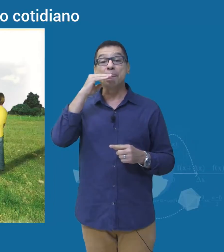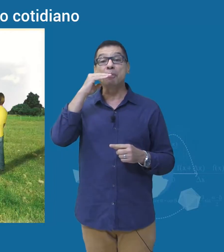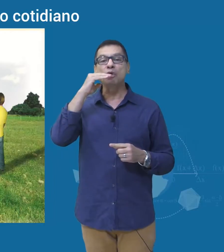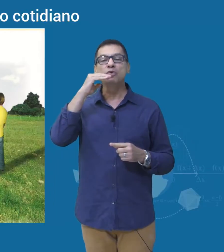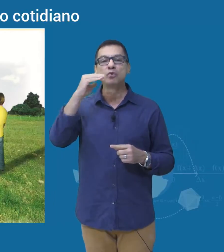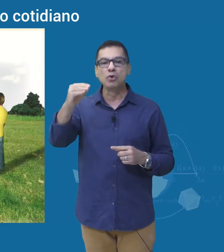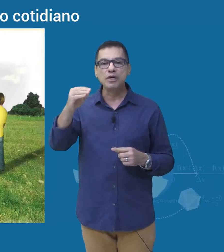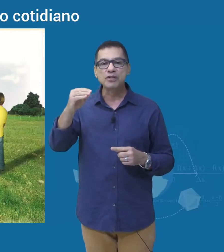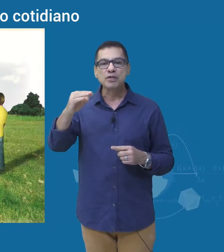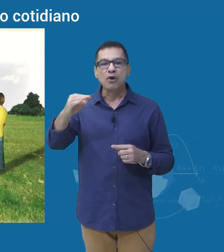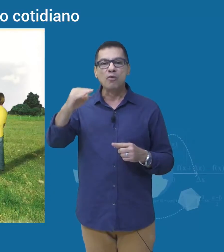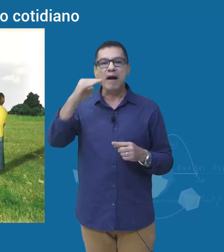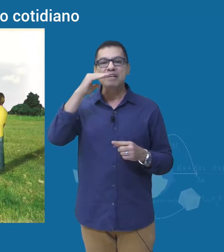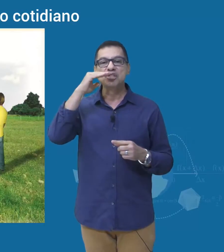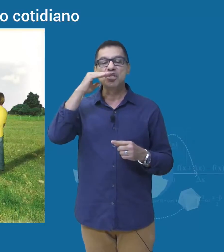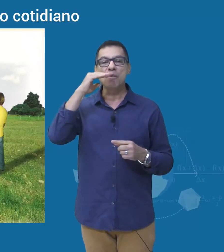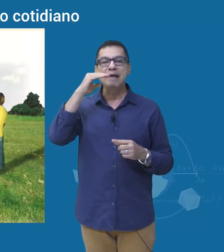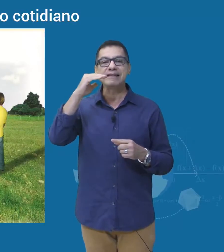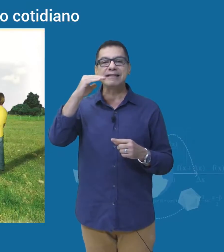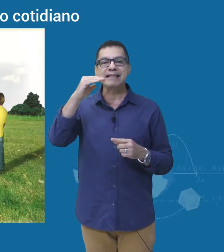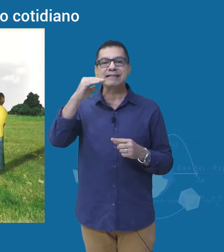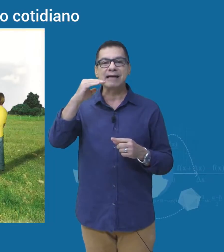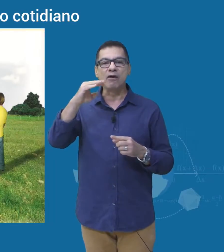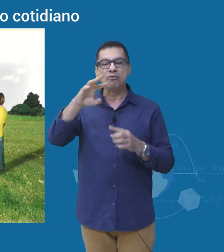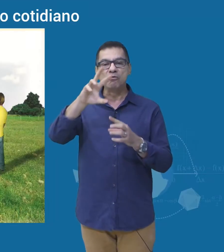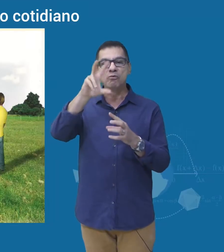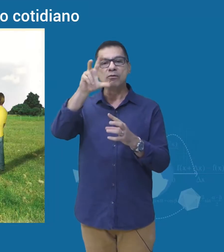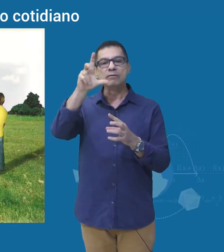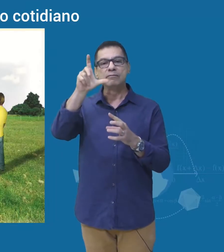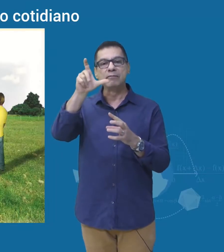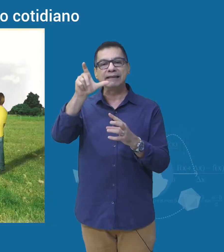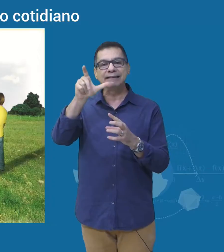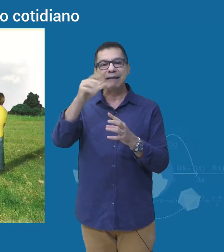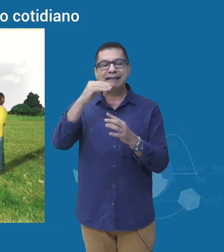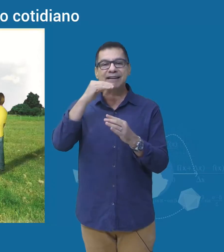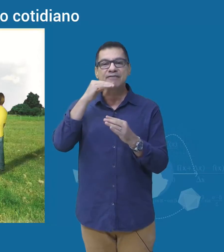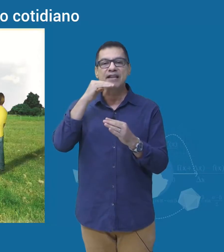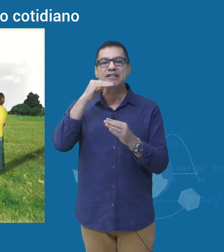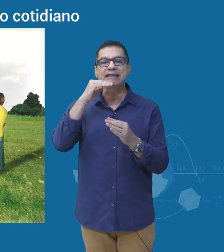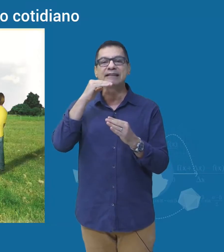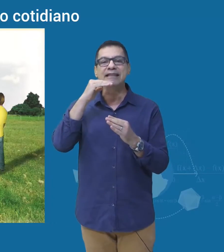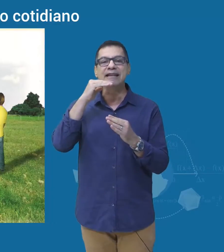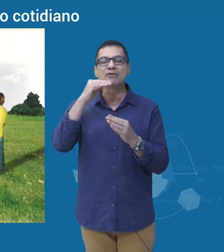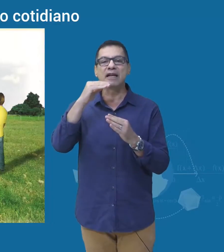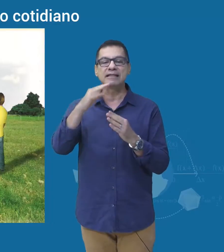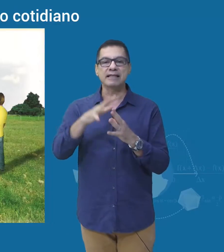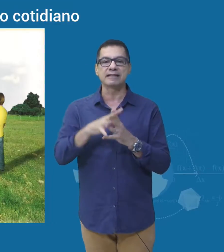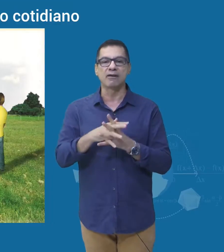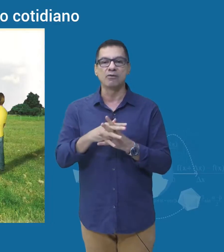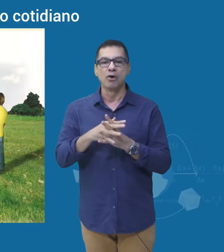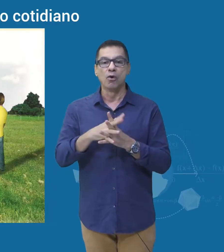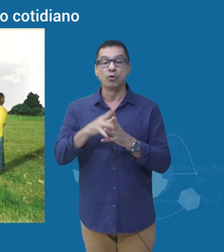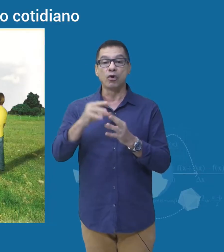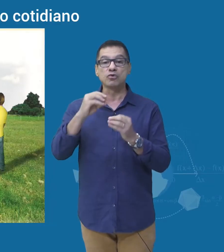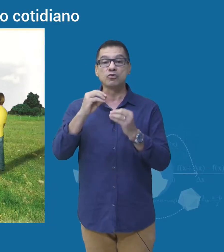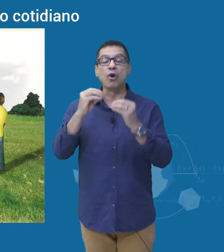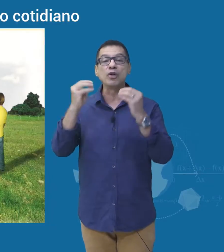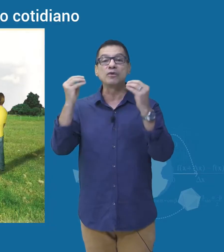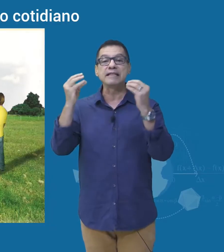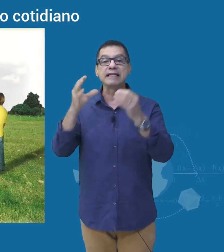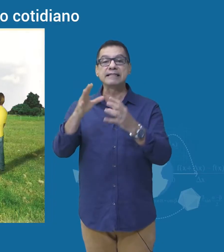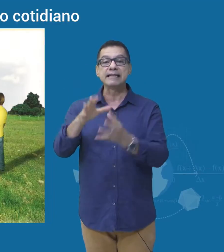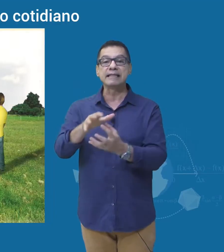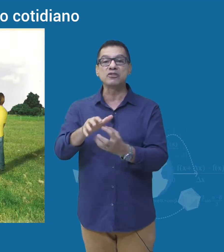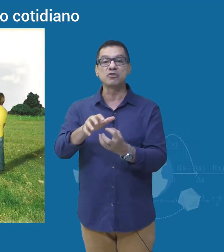ela produz uma geometrização através da triangularização. O nosso